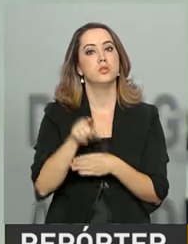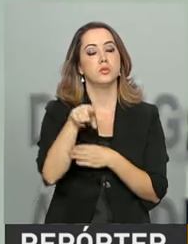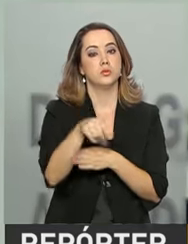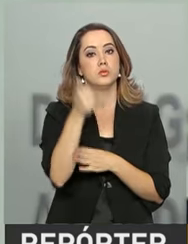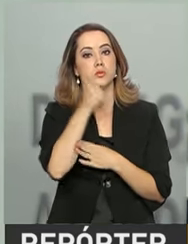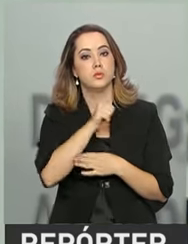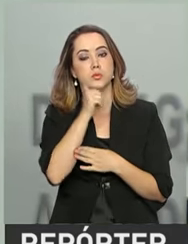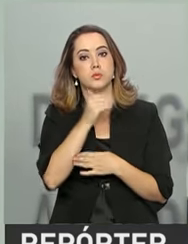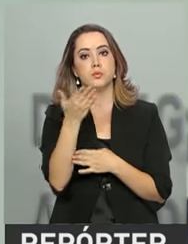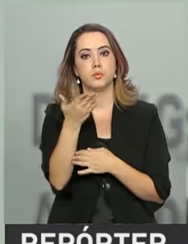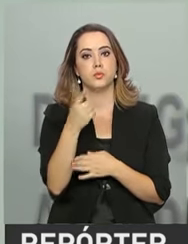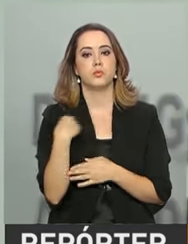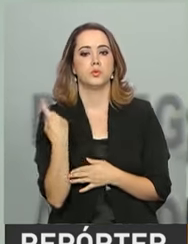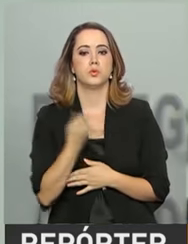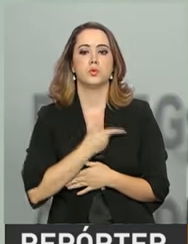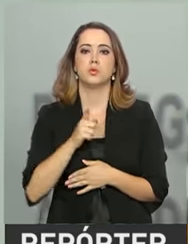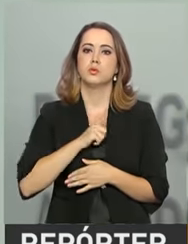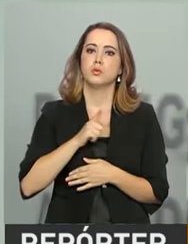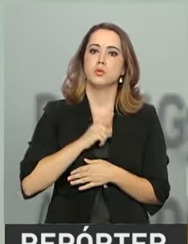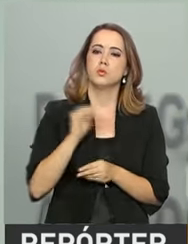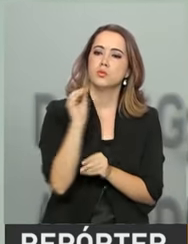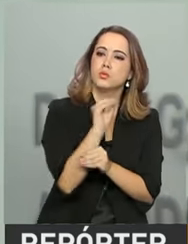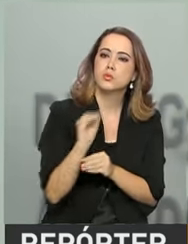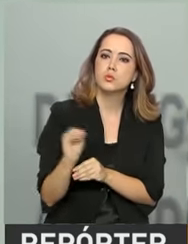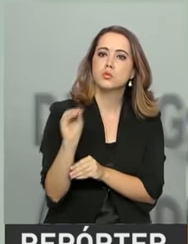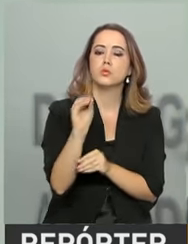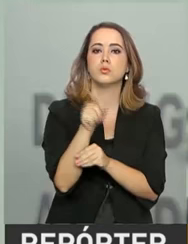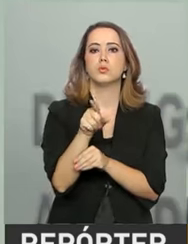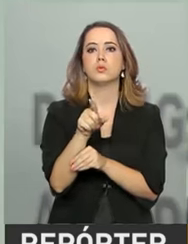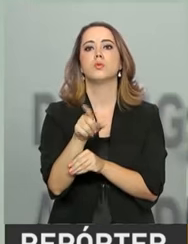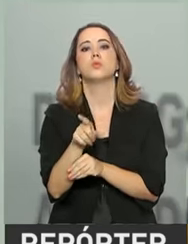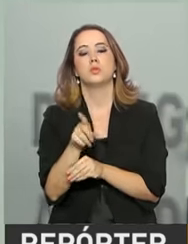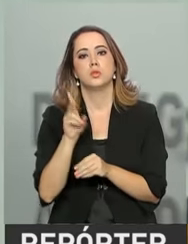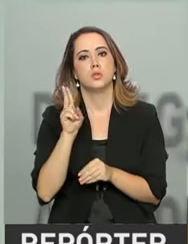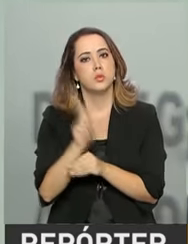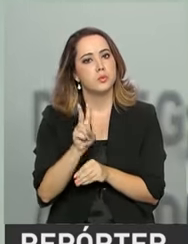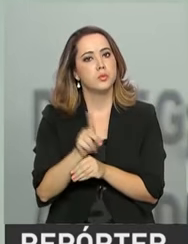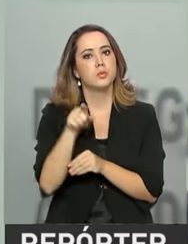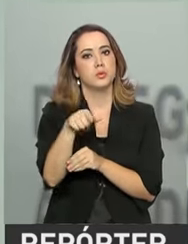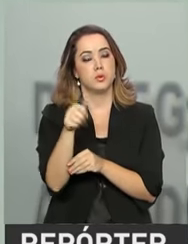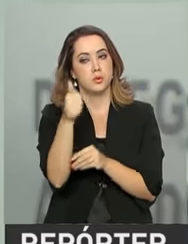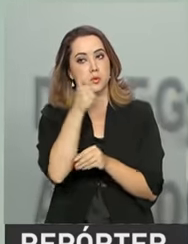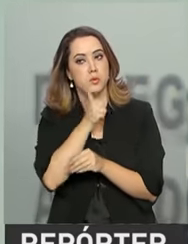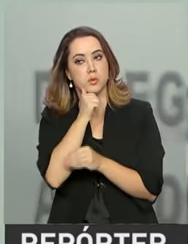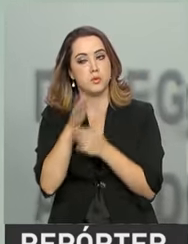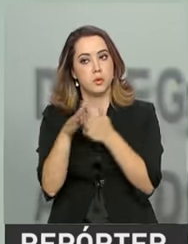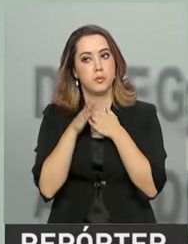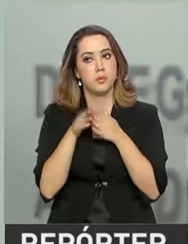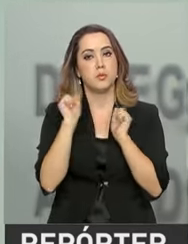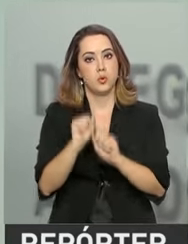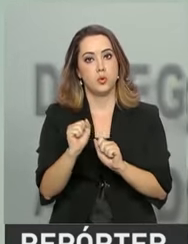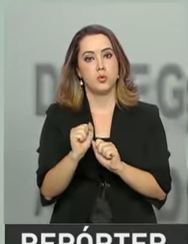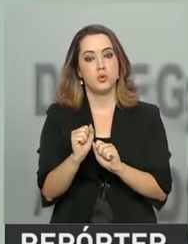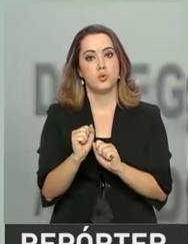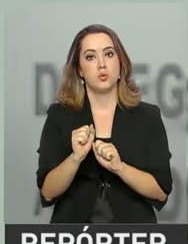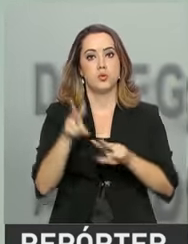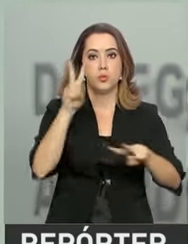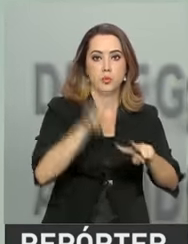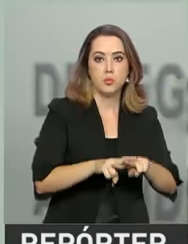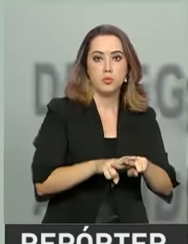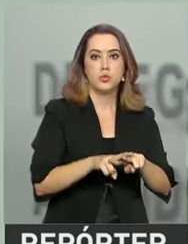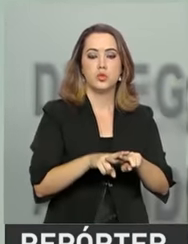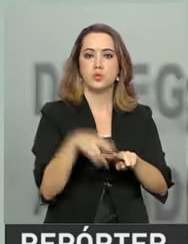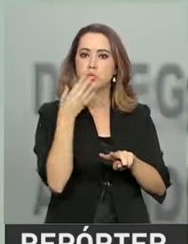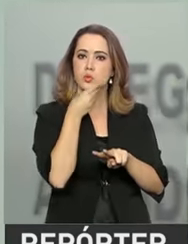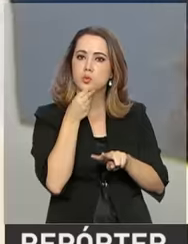mulher. Nós temos a questão das medidas protetivas, que a mulher já requer, a possibilidade de prisão em flagrante desse agressor,